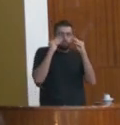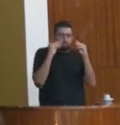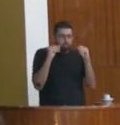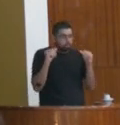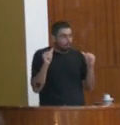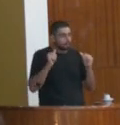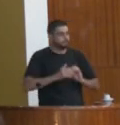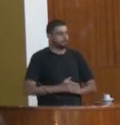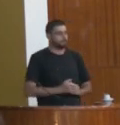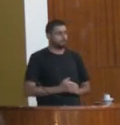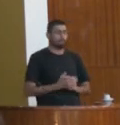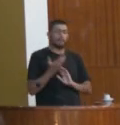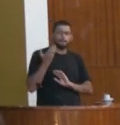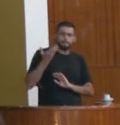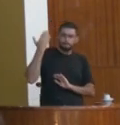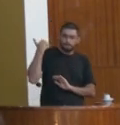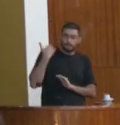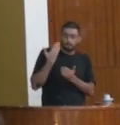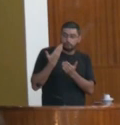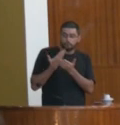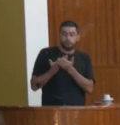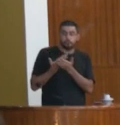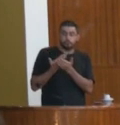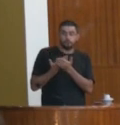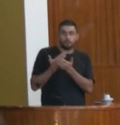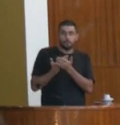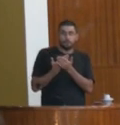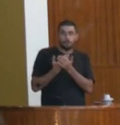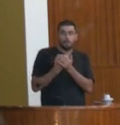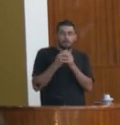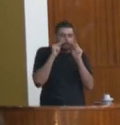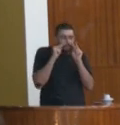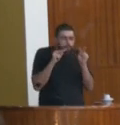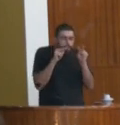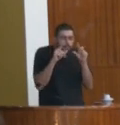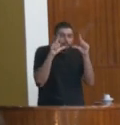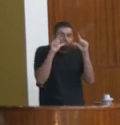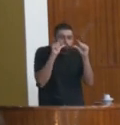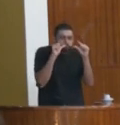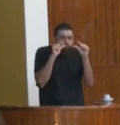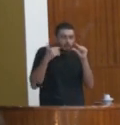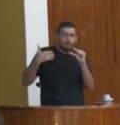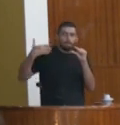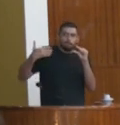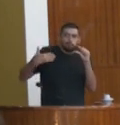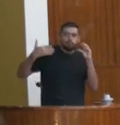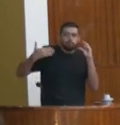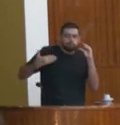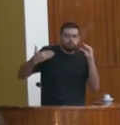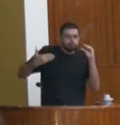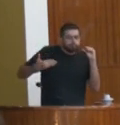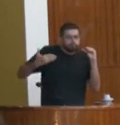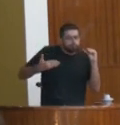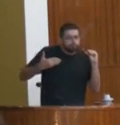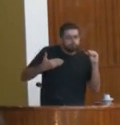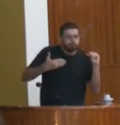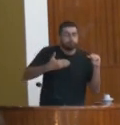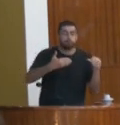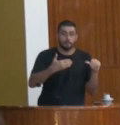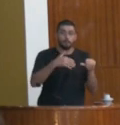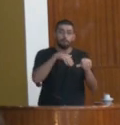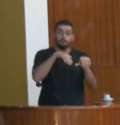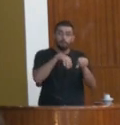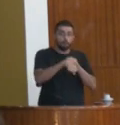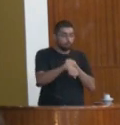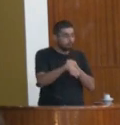ele, quando começou a estudar, ele já tinha baixa visão, mas foi perdendo gradativamente a visão. Ele se formou